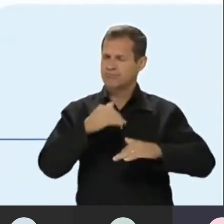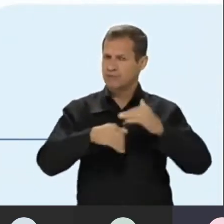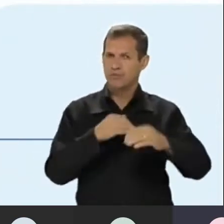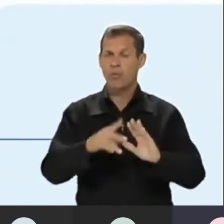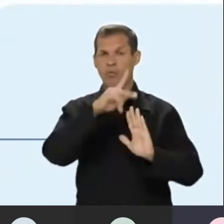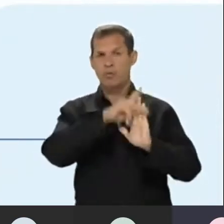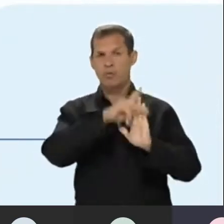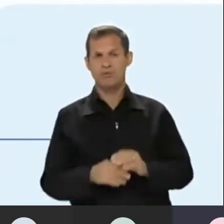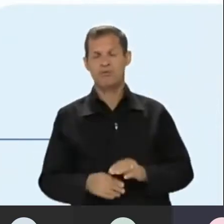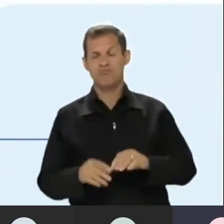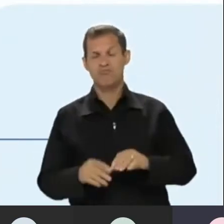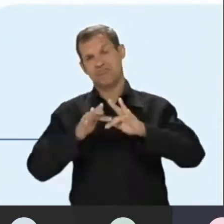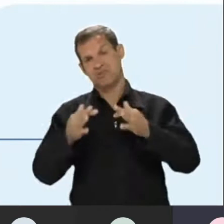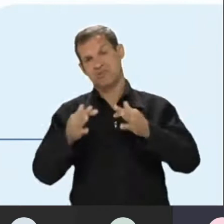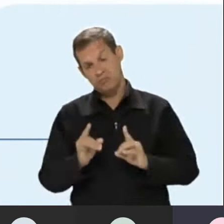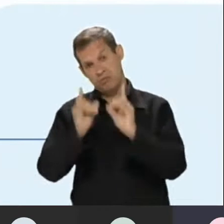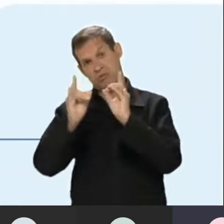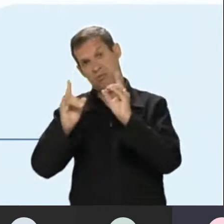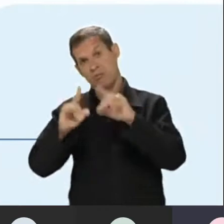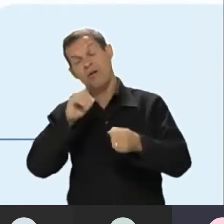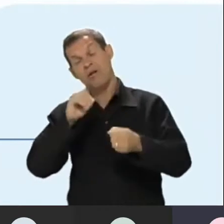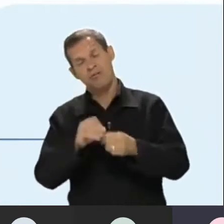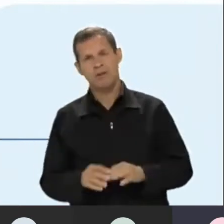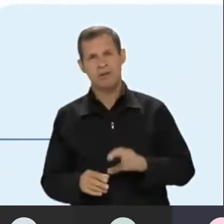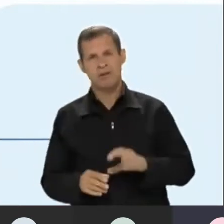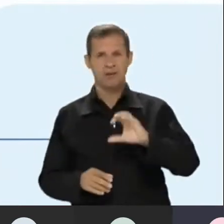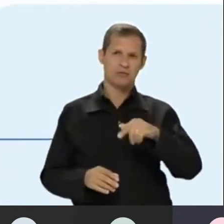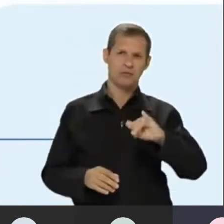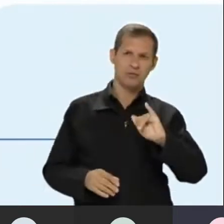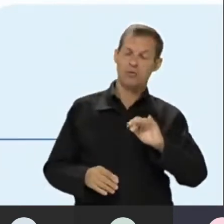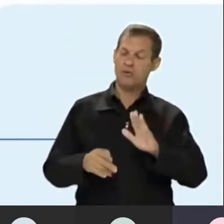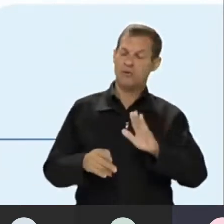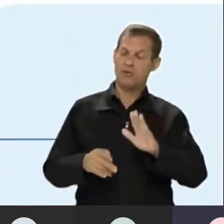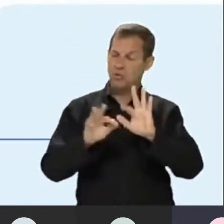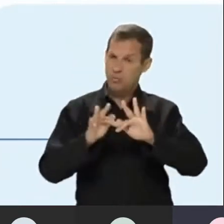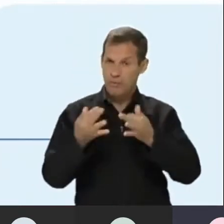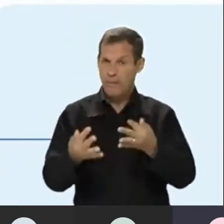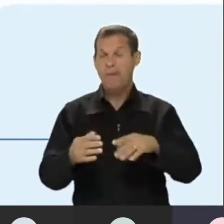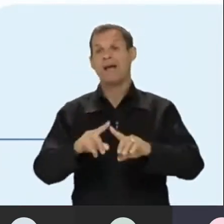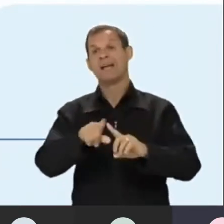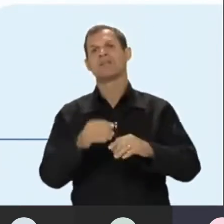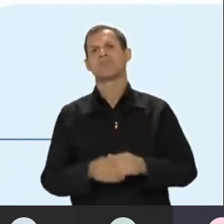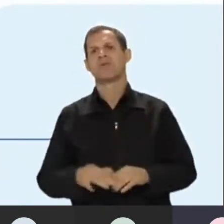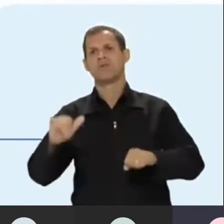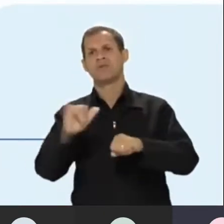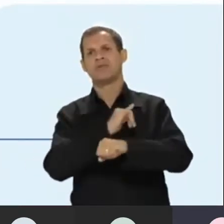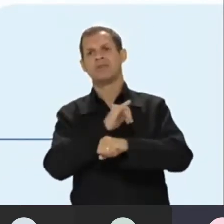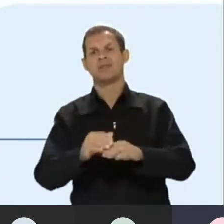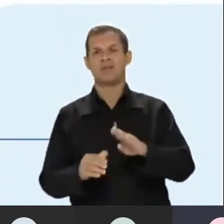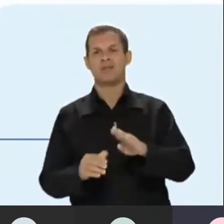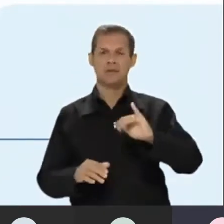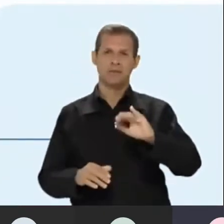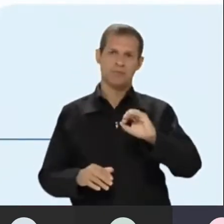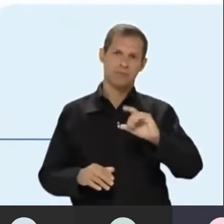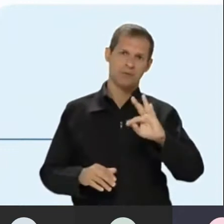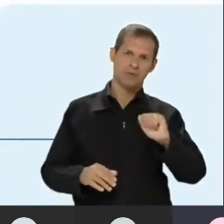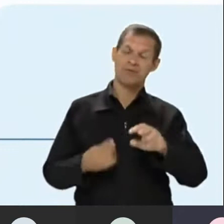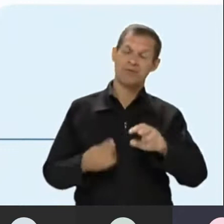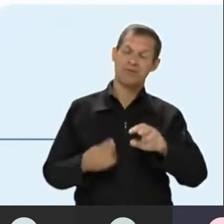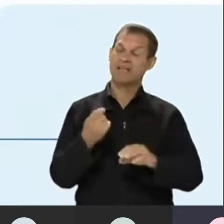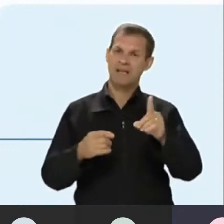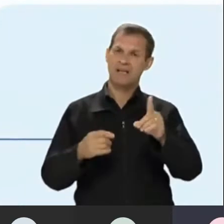representações, desenvolva um projeto simples de uma edificação, então faça um croquis de um projeto simples. A partir das estratégias bioclimáticas